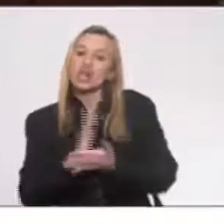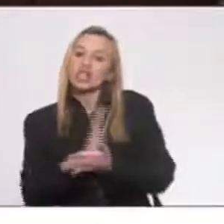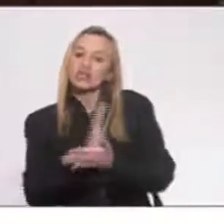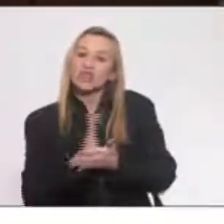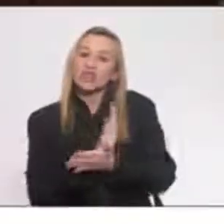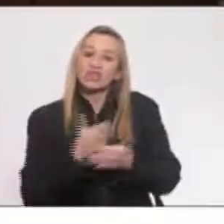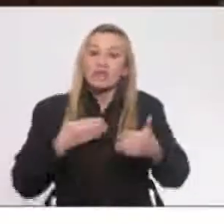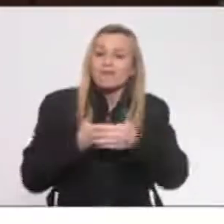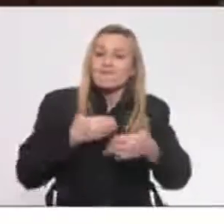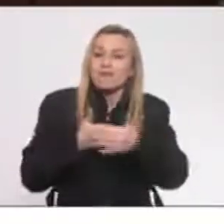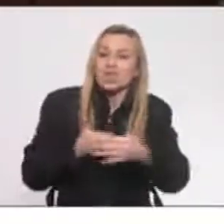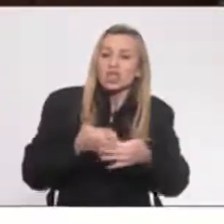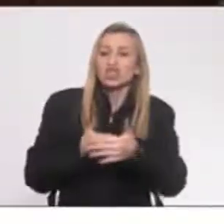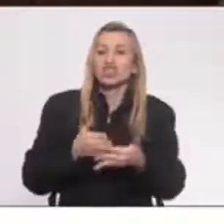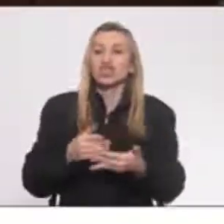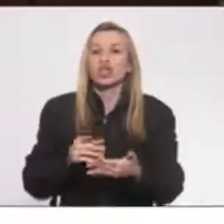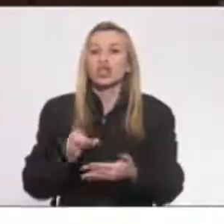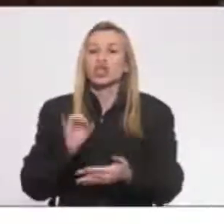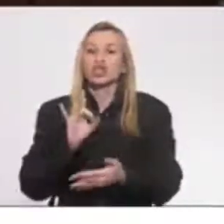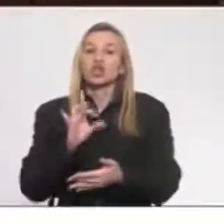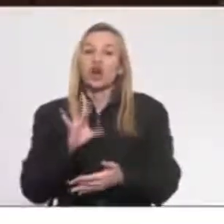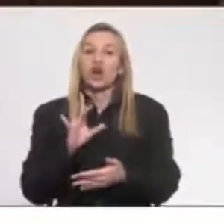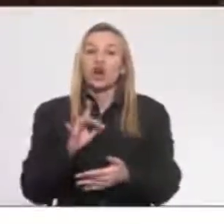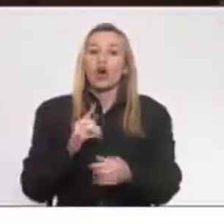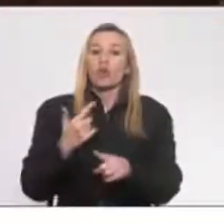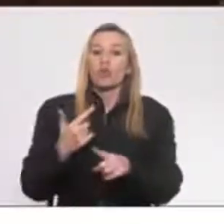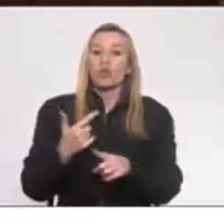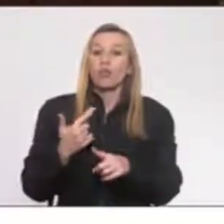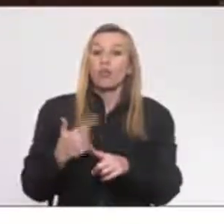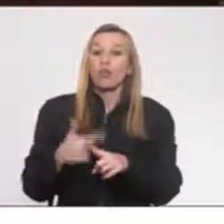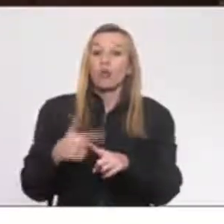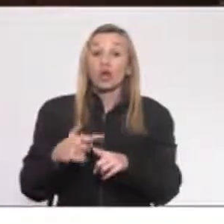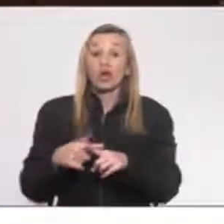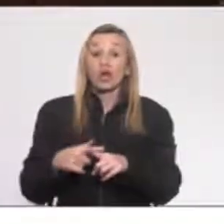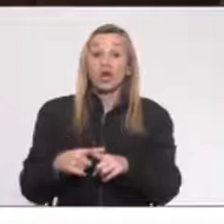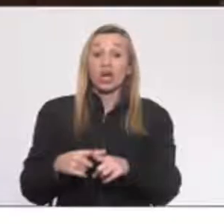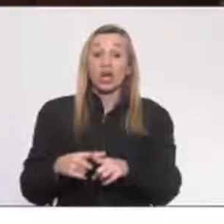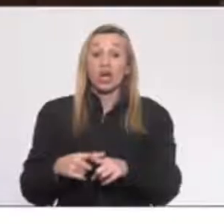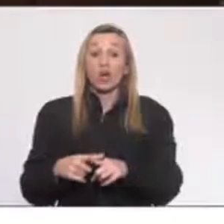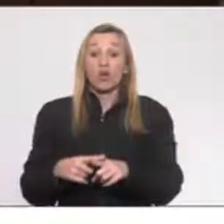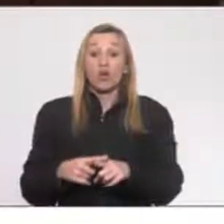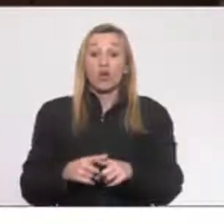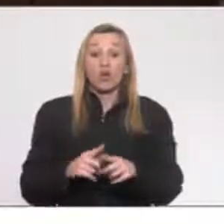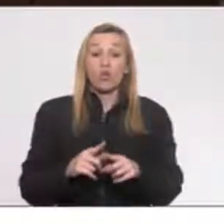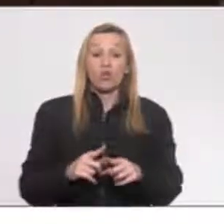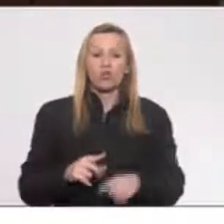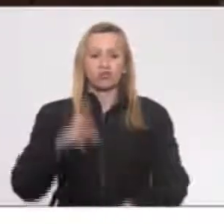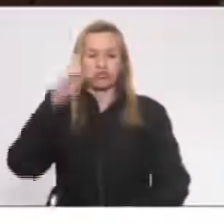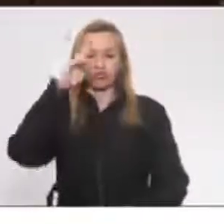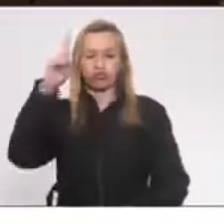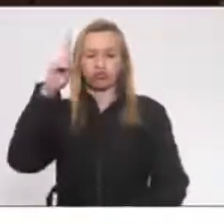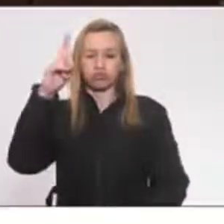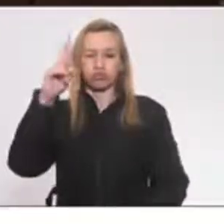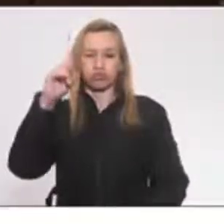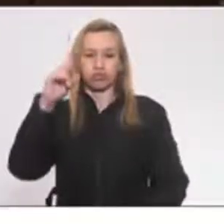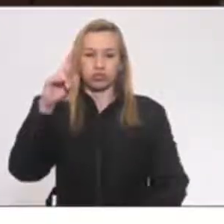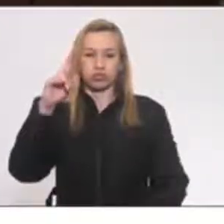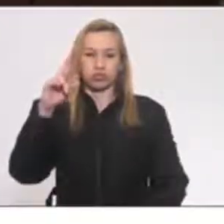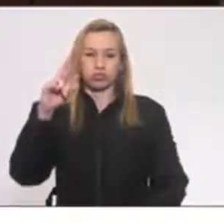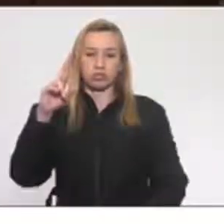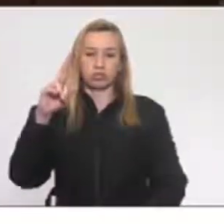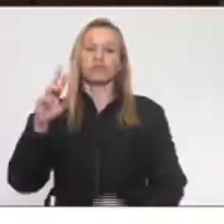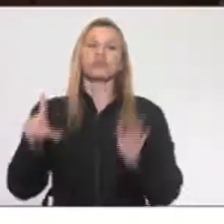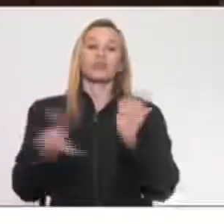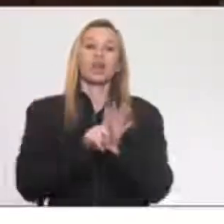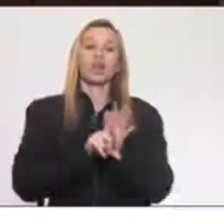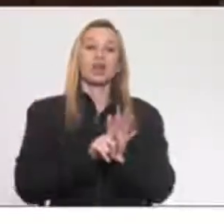ou impedida simplesmente pelo fato daquela autoridade, daquele agente da lei, ficar com receio de uma represália